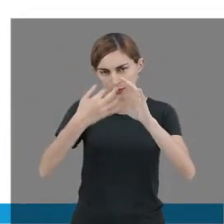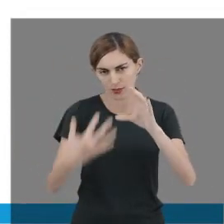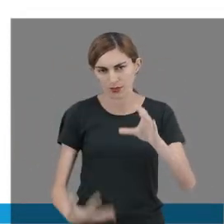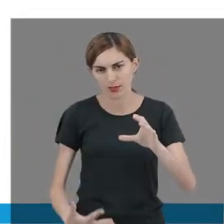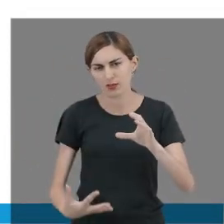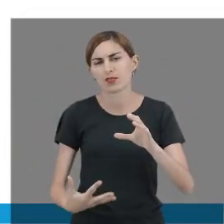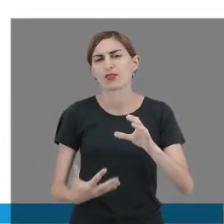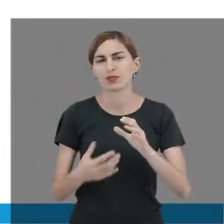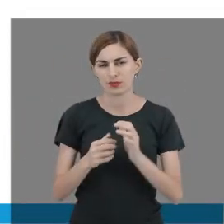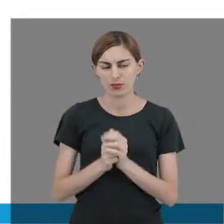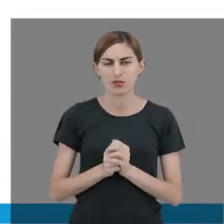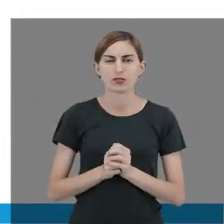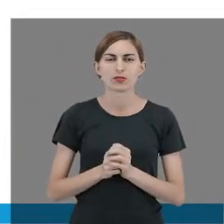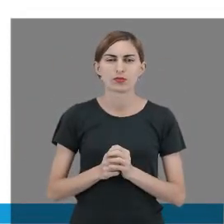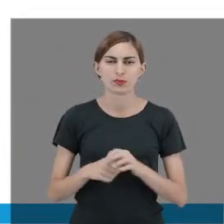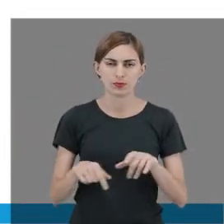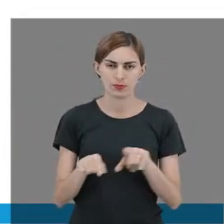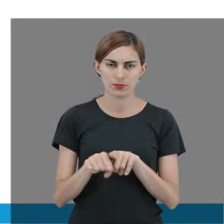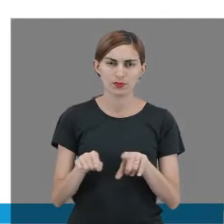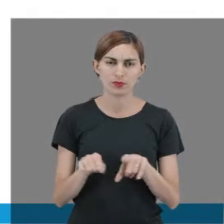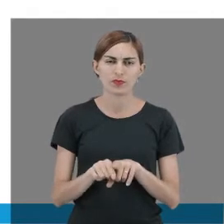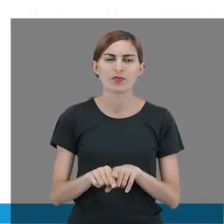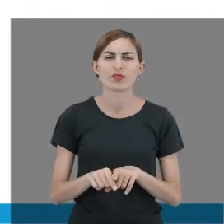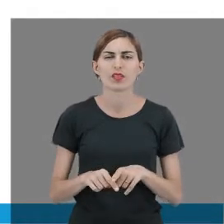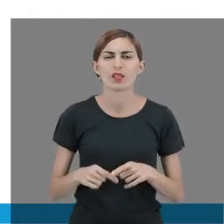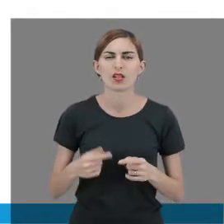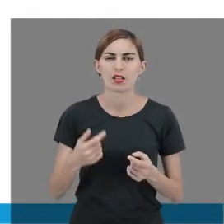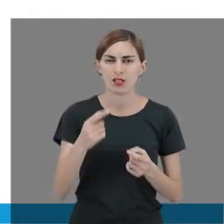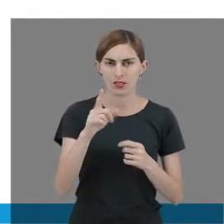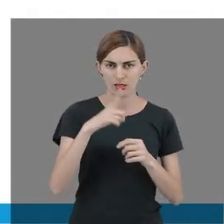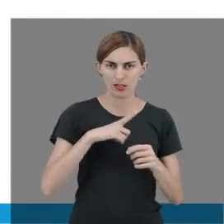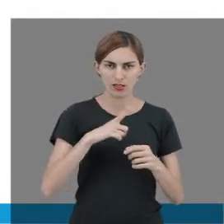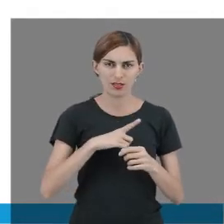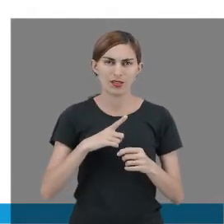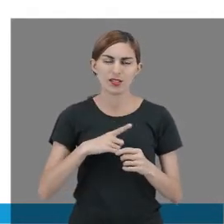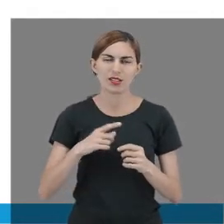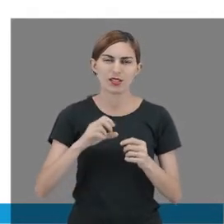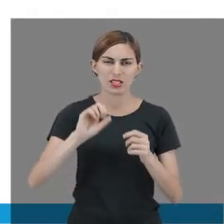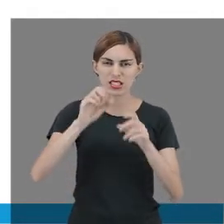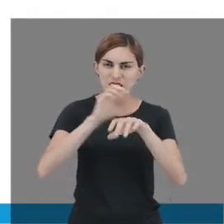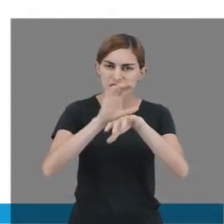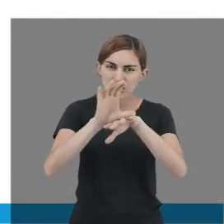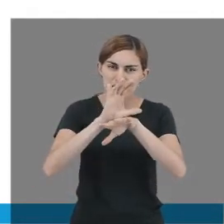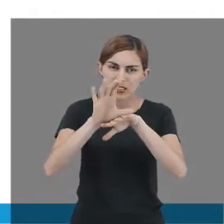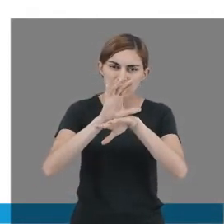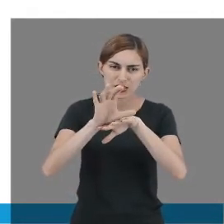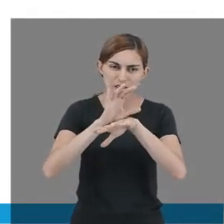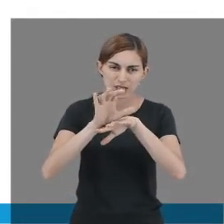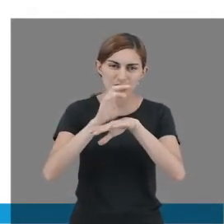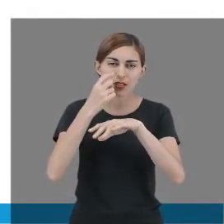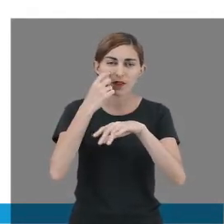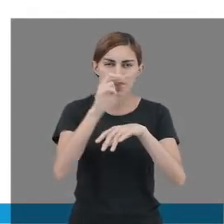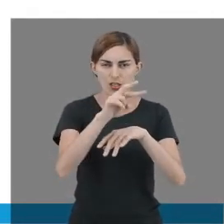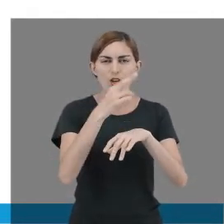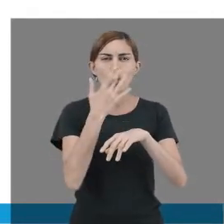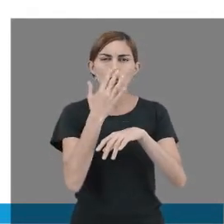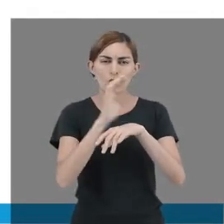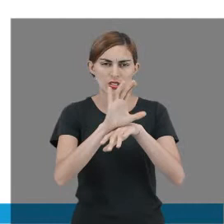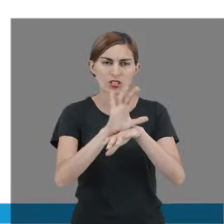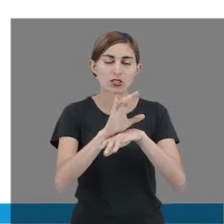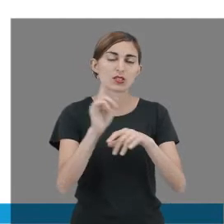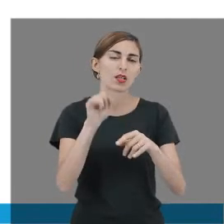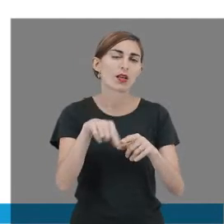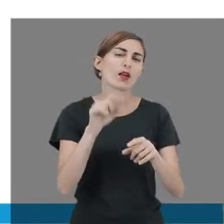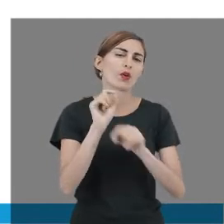mais em região cortical, principalmente na transição entre a substância branca e a substância cinzenta. Então, quando a gente vê esse aspecto, isso sugere